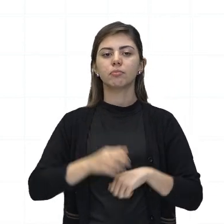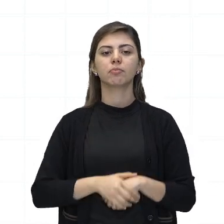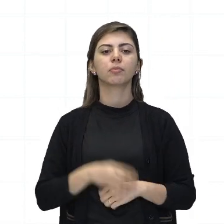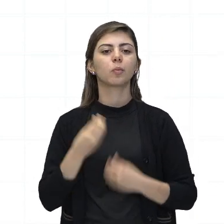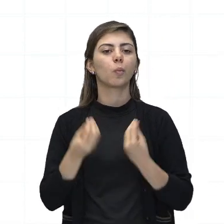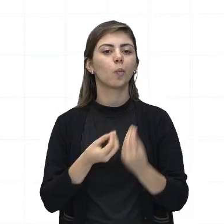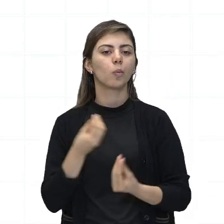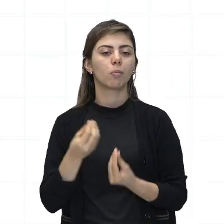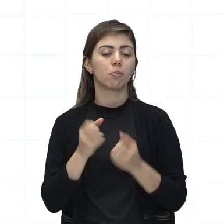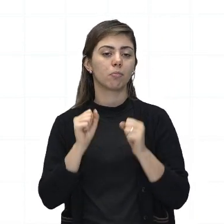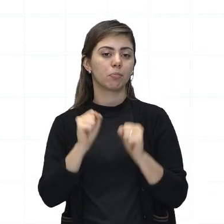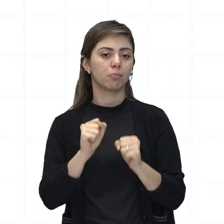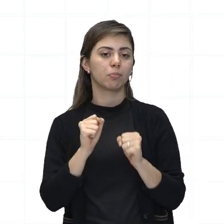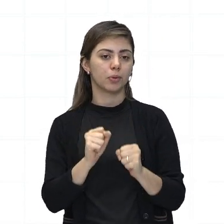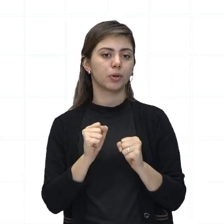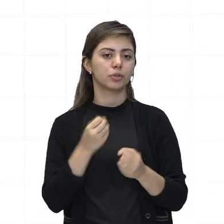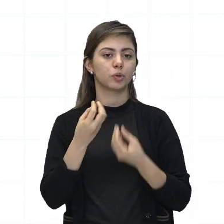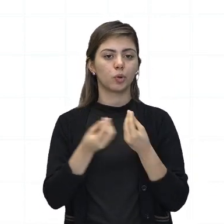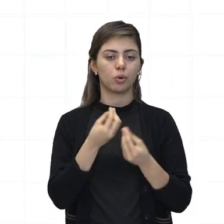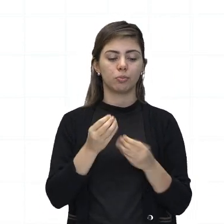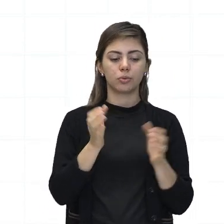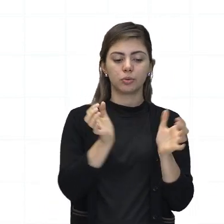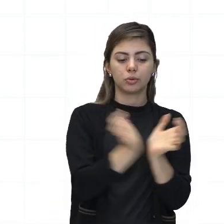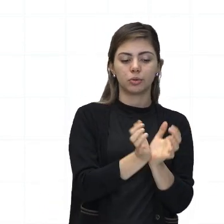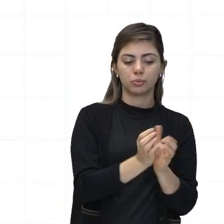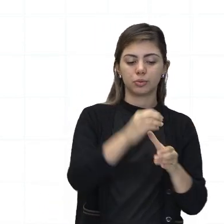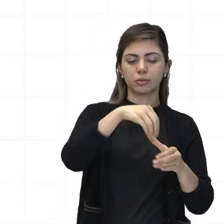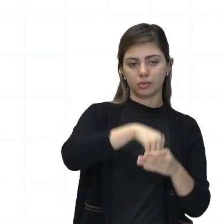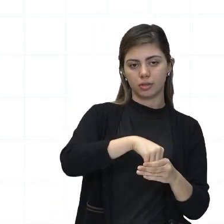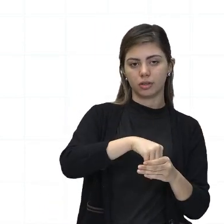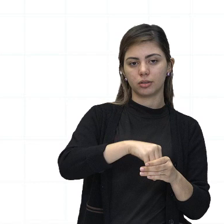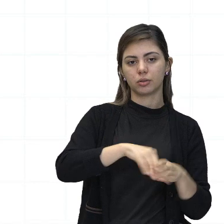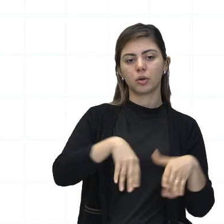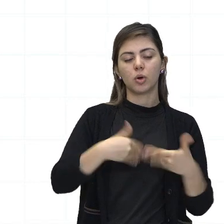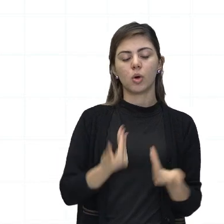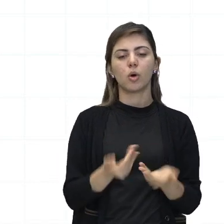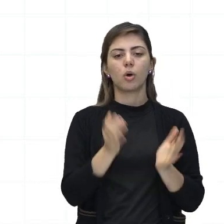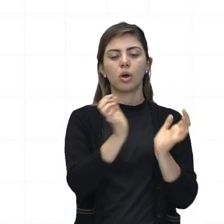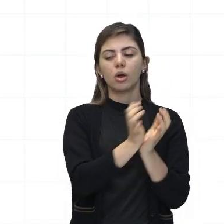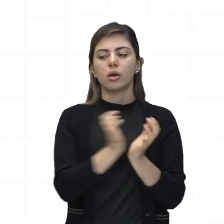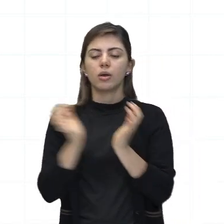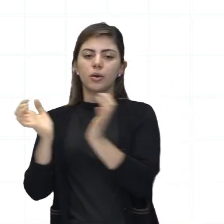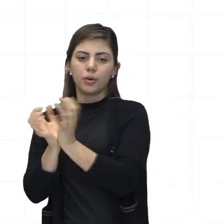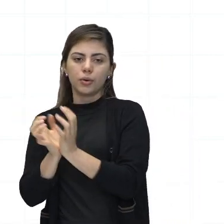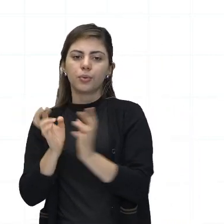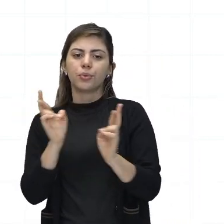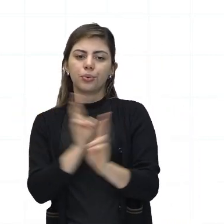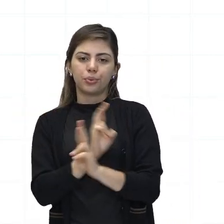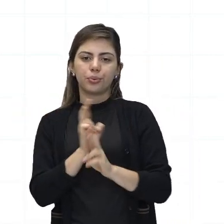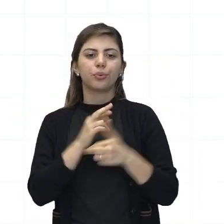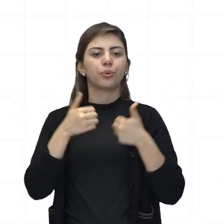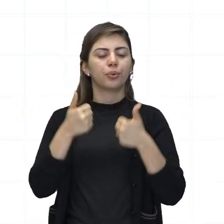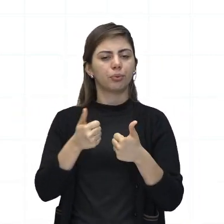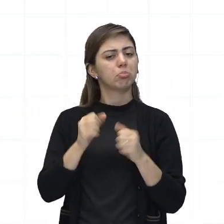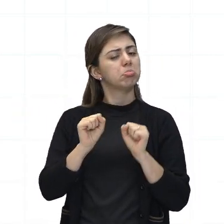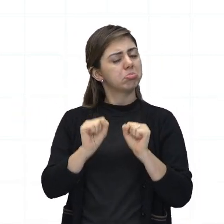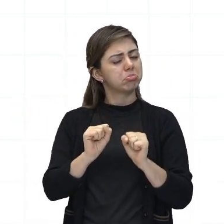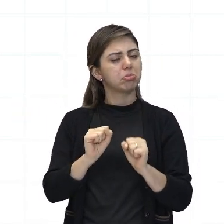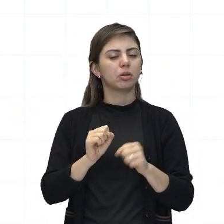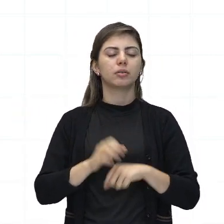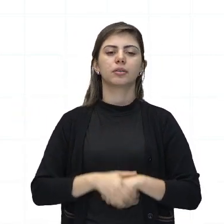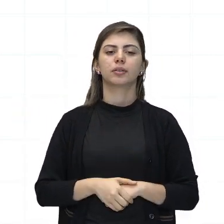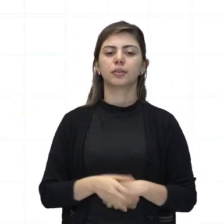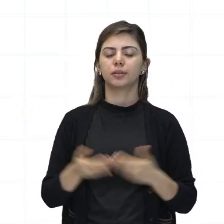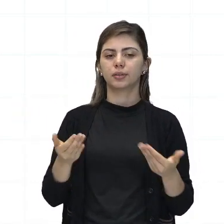elas podem ser intraespecíficas e interespecíficas também, Nós vamos começar vendo